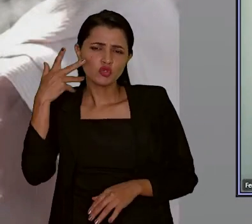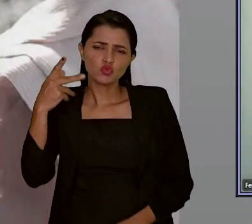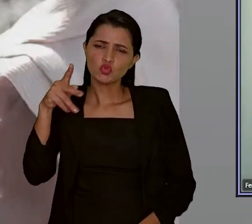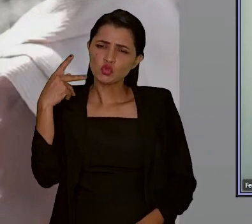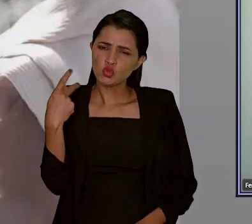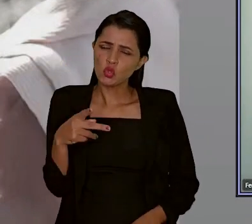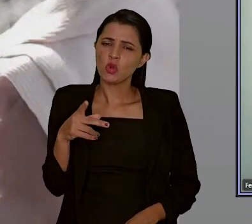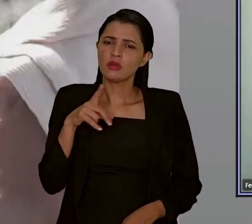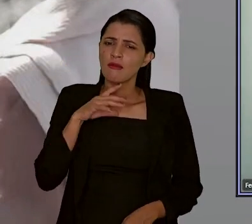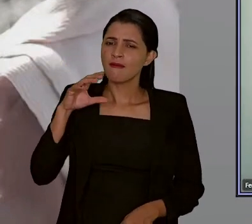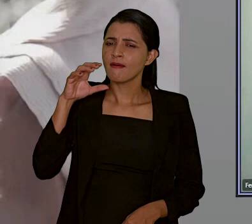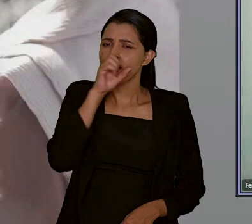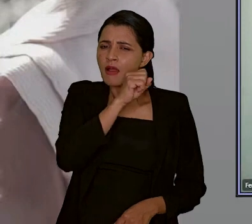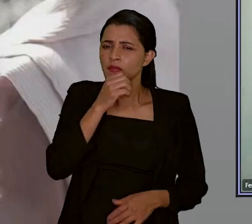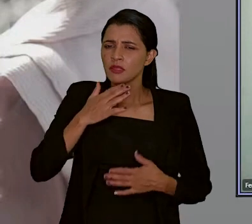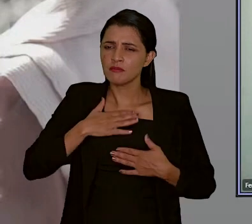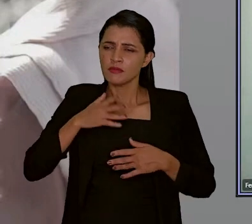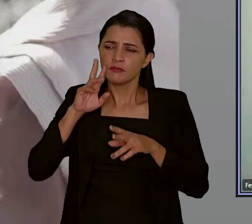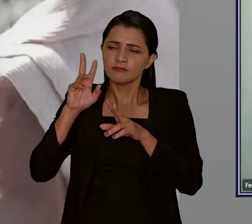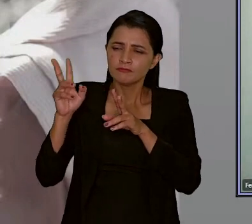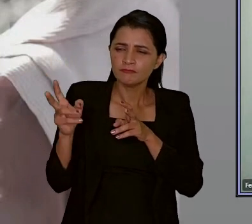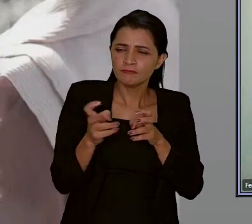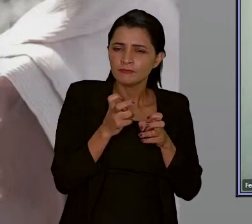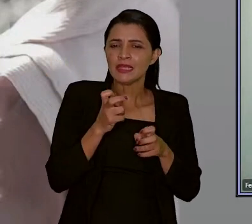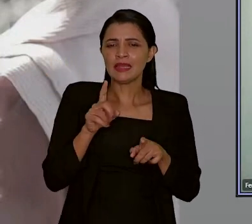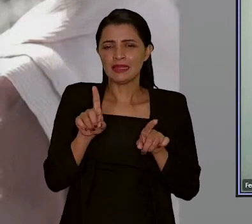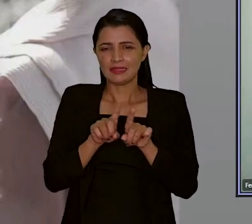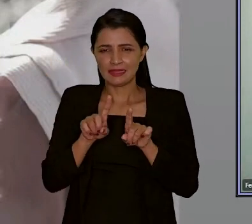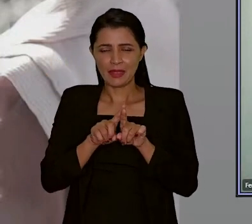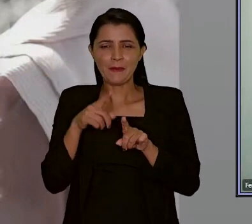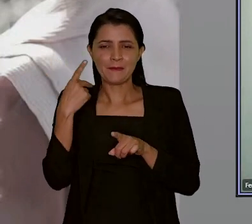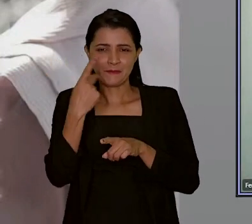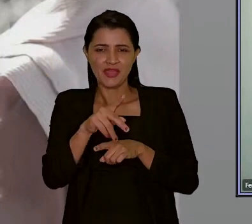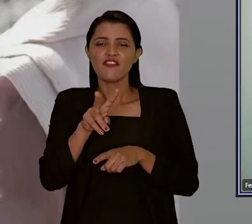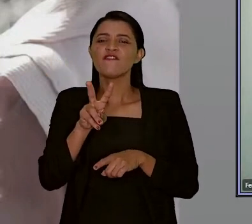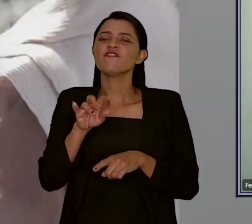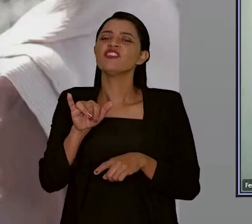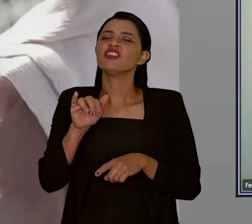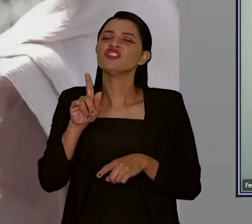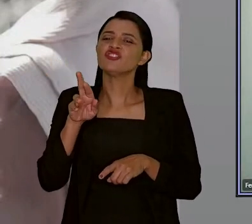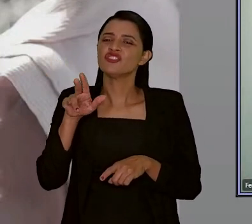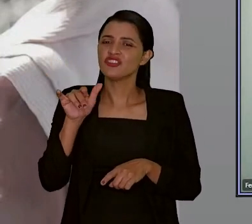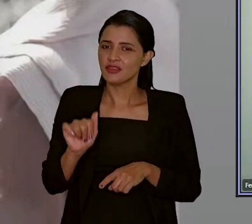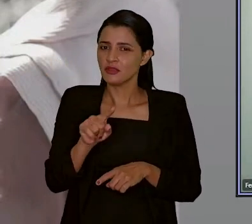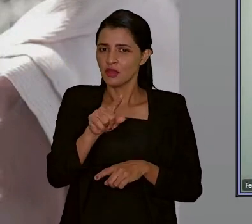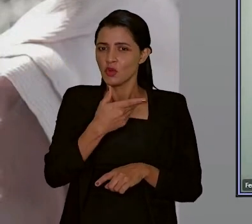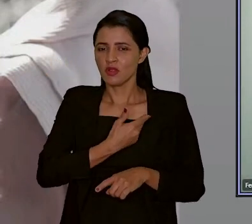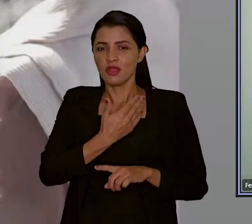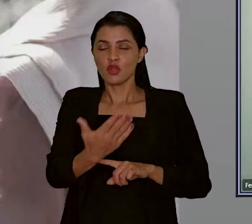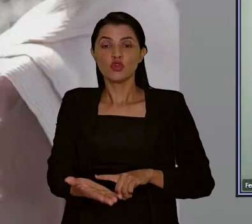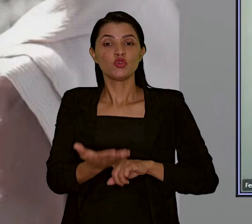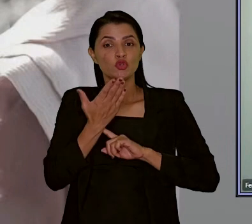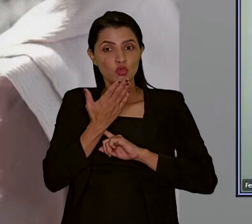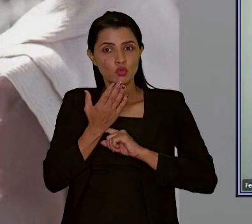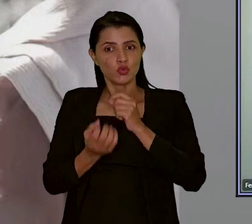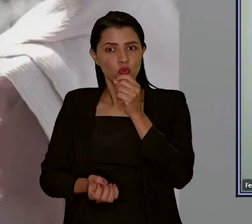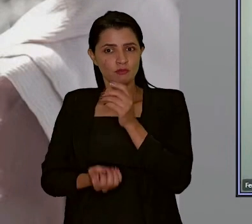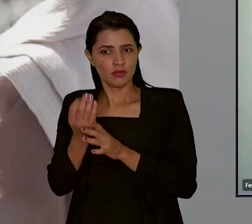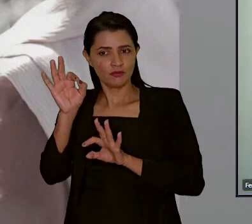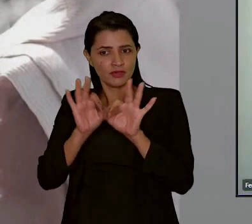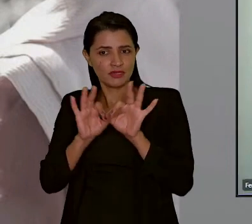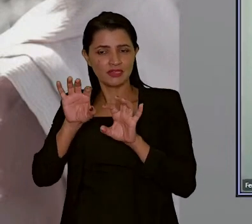e também a Inês Virgínia, nossa colega que ajudou, enfim, que proporcionou esse evento maravilhoso aqui para nós. A